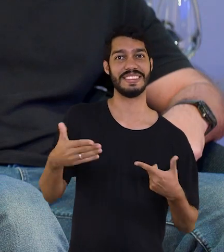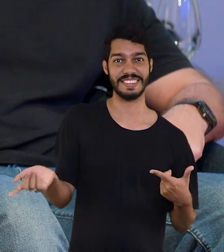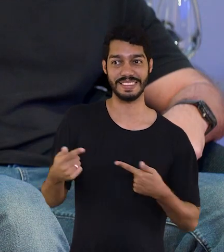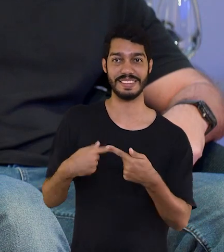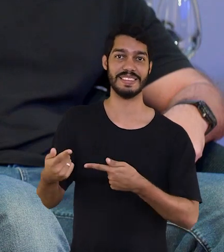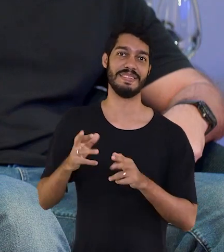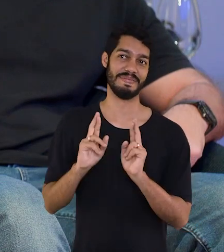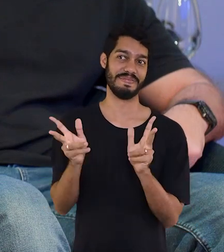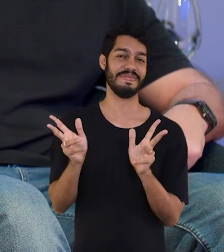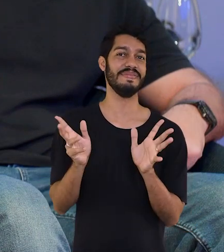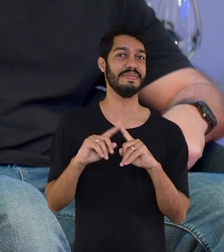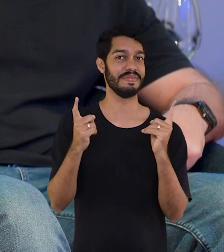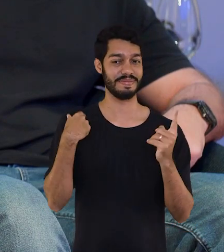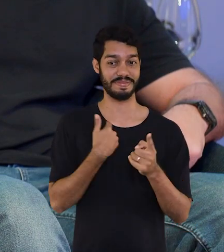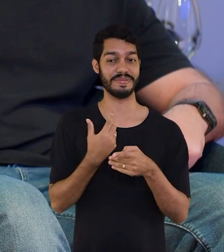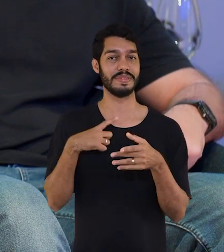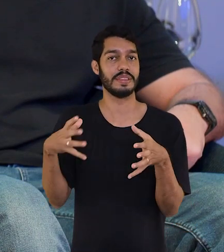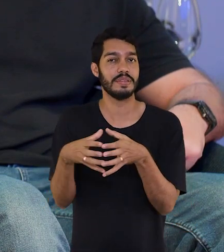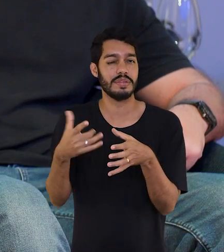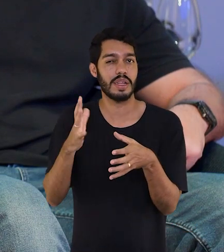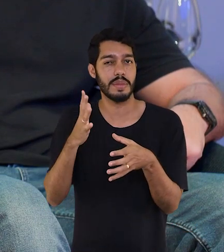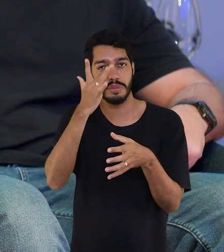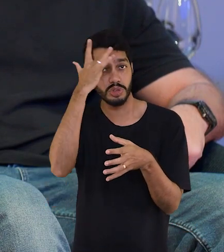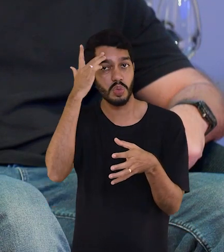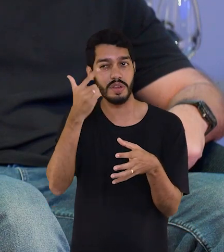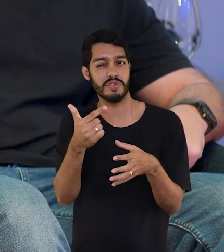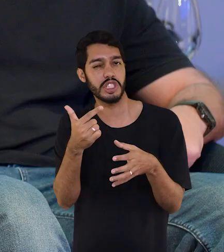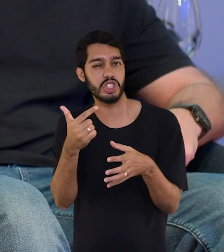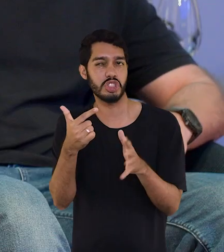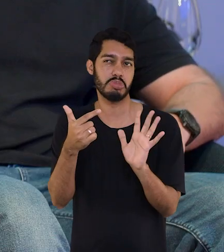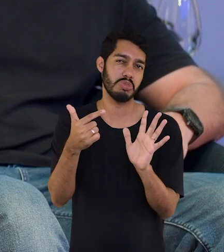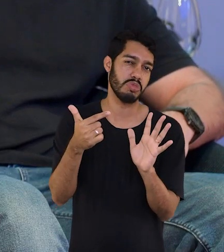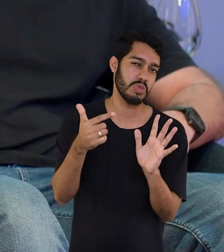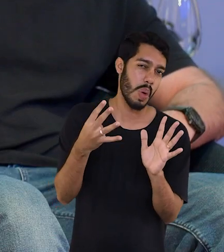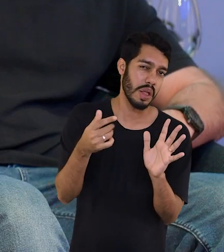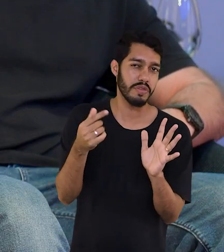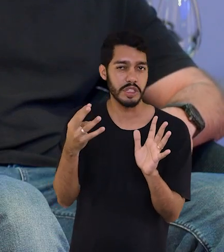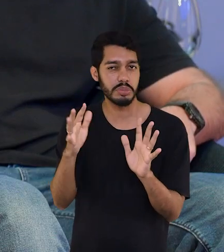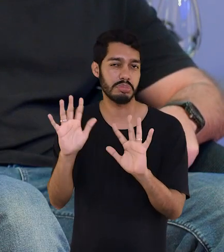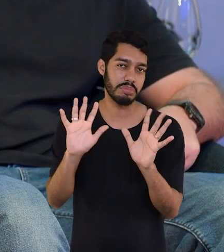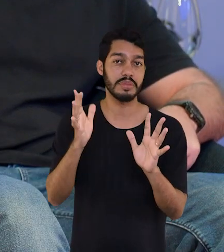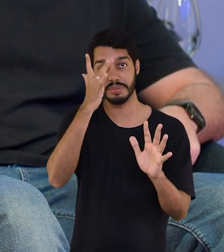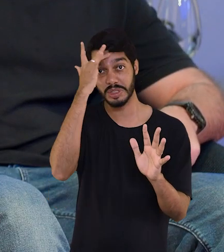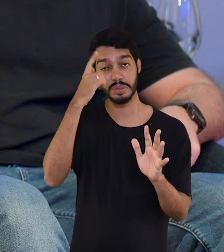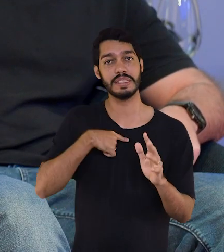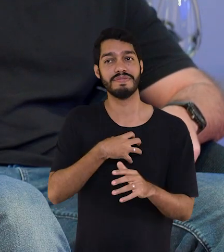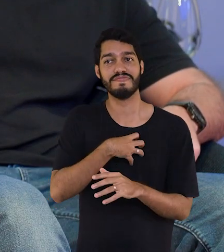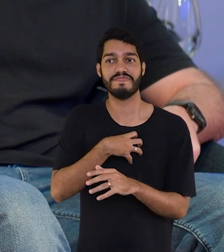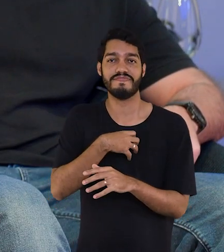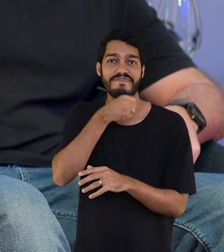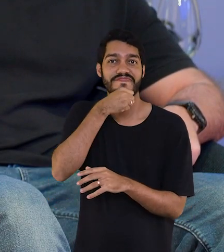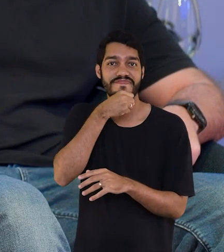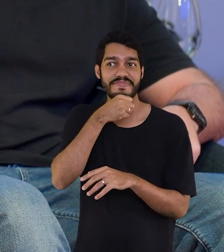nova geração, né? Mas a minha equipe, ela tem a sua base média ali da galera com seus 20 e poucos anos, acredito que seja da grande maioria aqui.